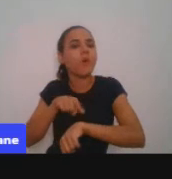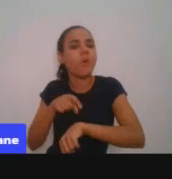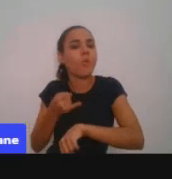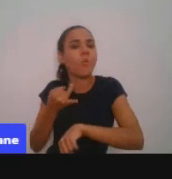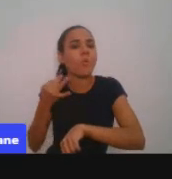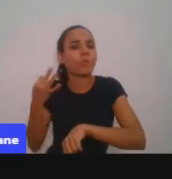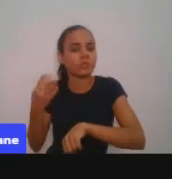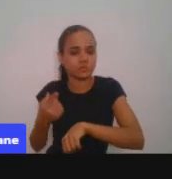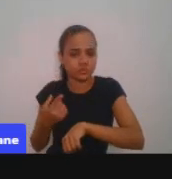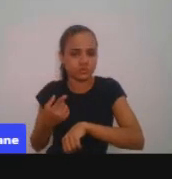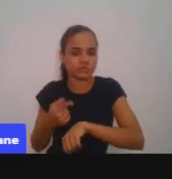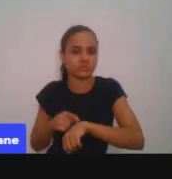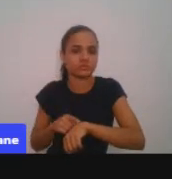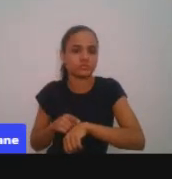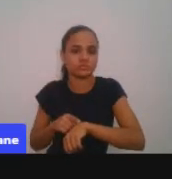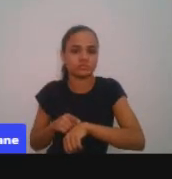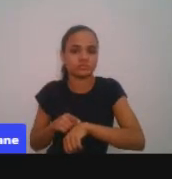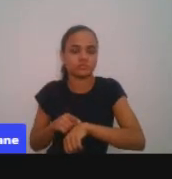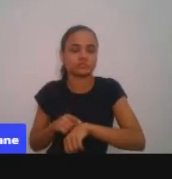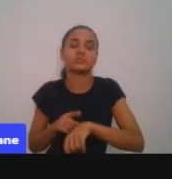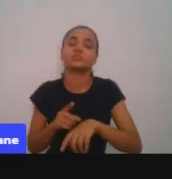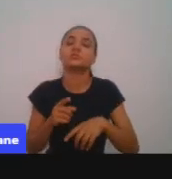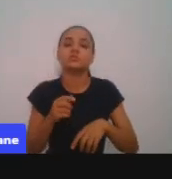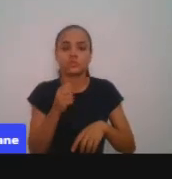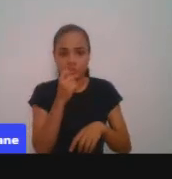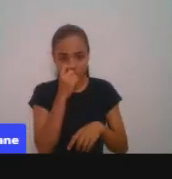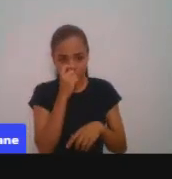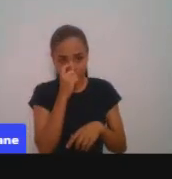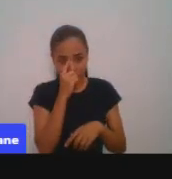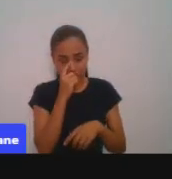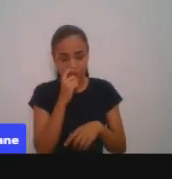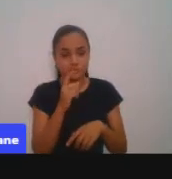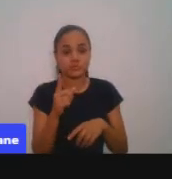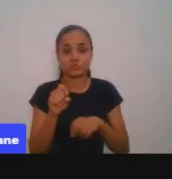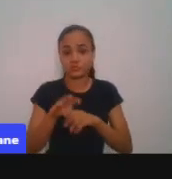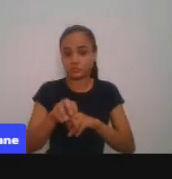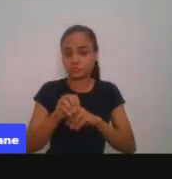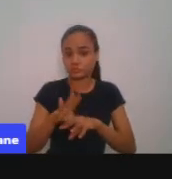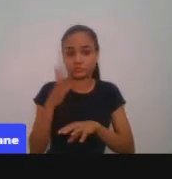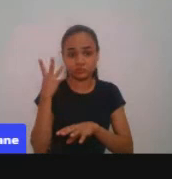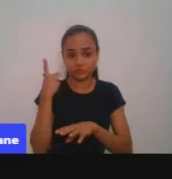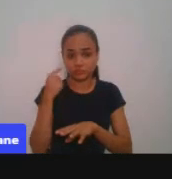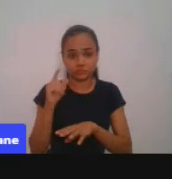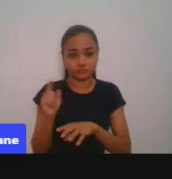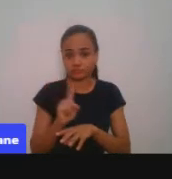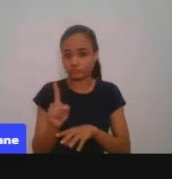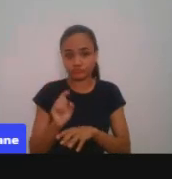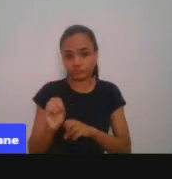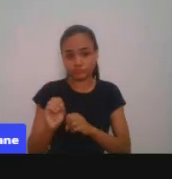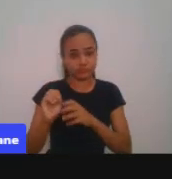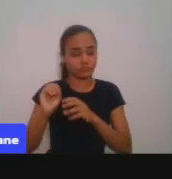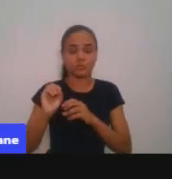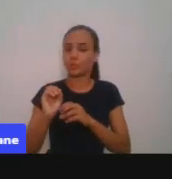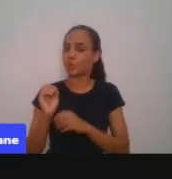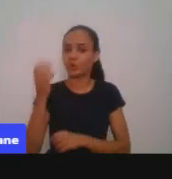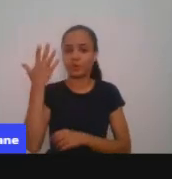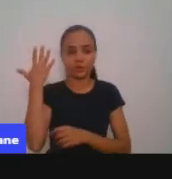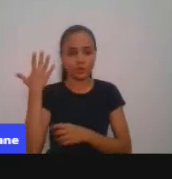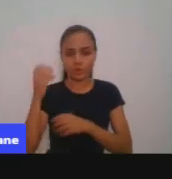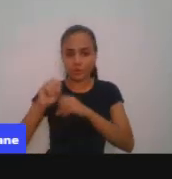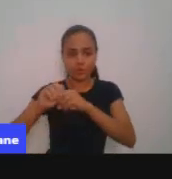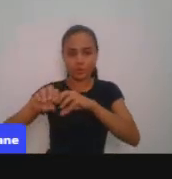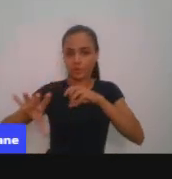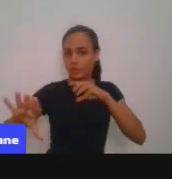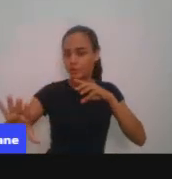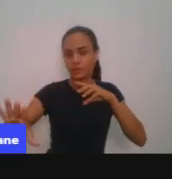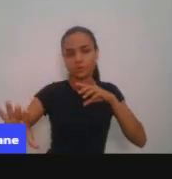reafirmar o tempo inteiro. Educação infantil não acontece à distância. Ela precisa da presença, ela precisa do toque,